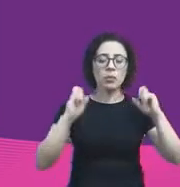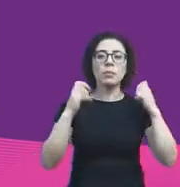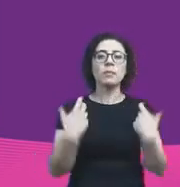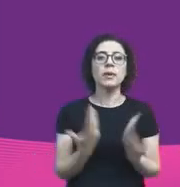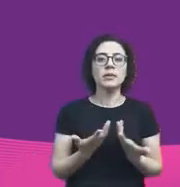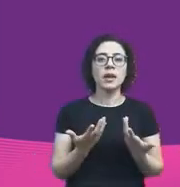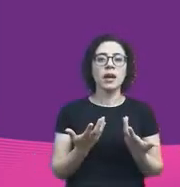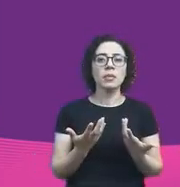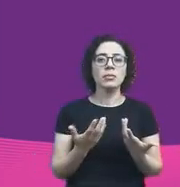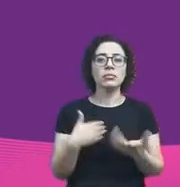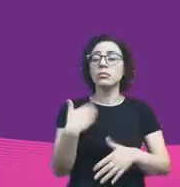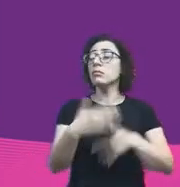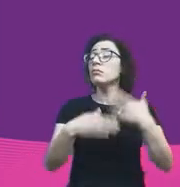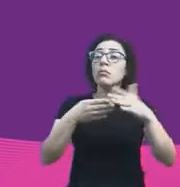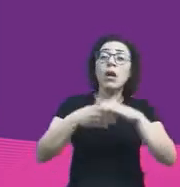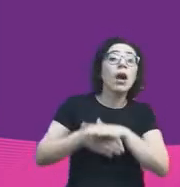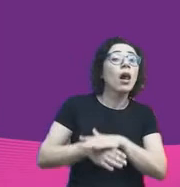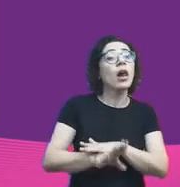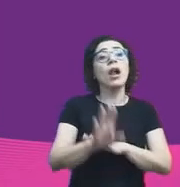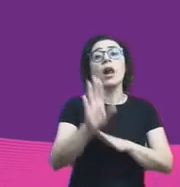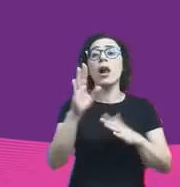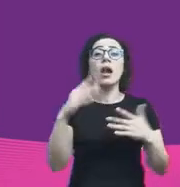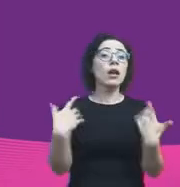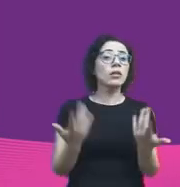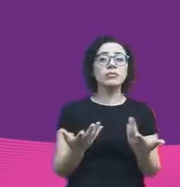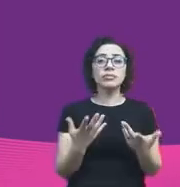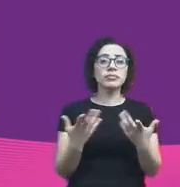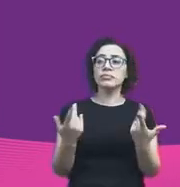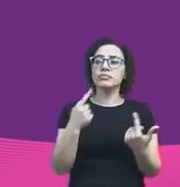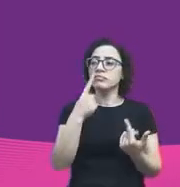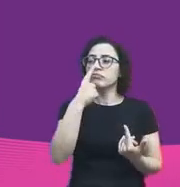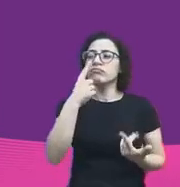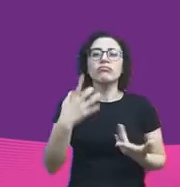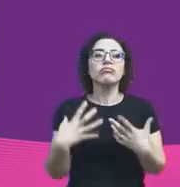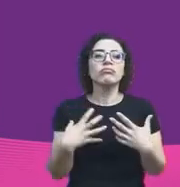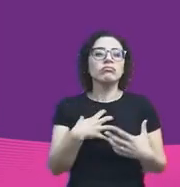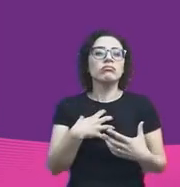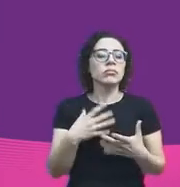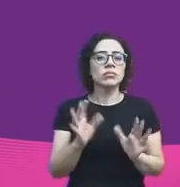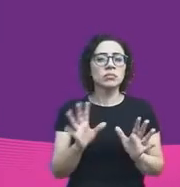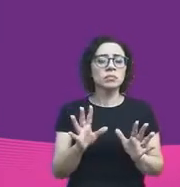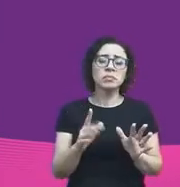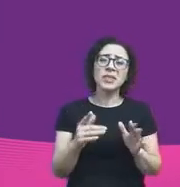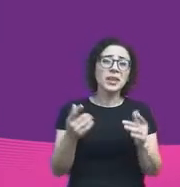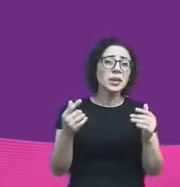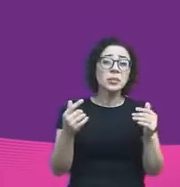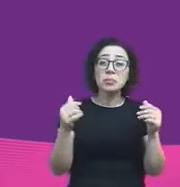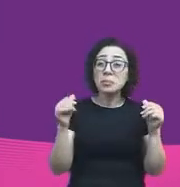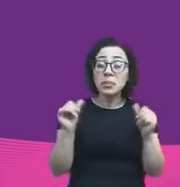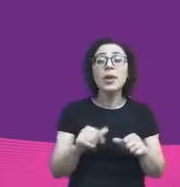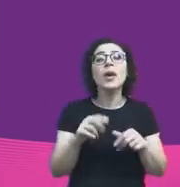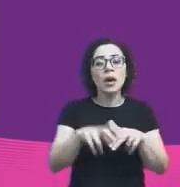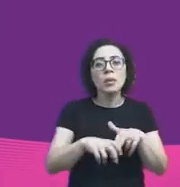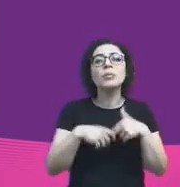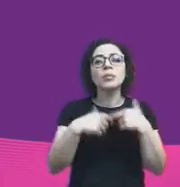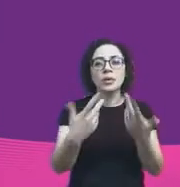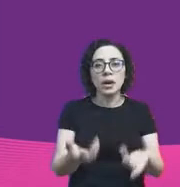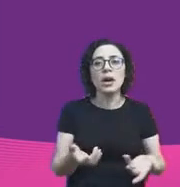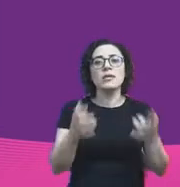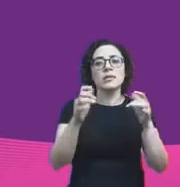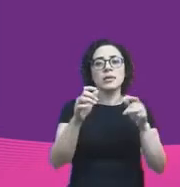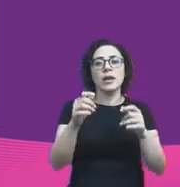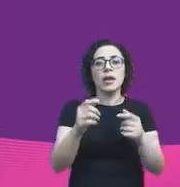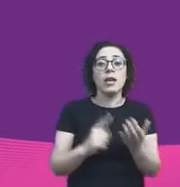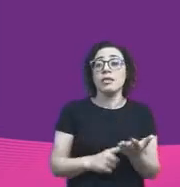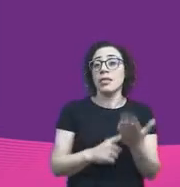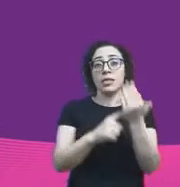coisas que está complicando muito a nossa vida são as tecnologias, especialmente os prontuários eletrônicos, e que está lá